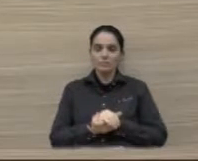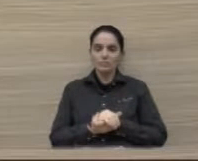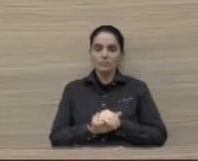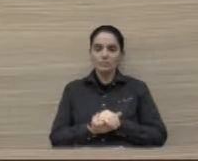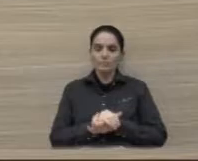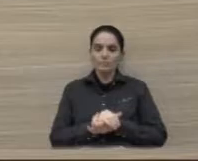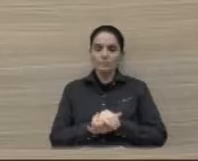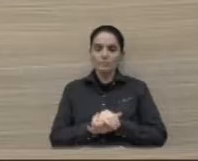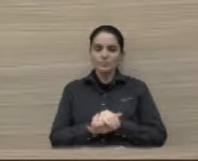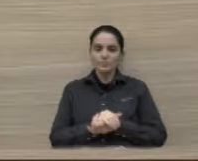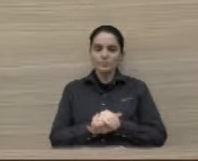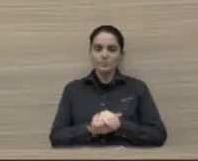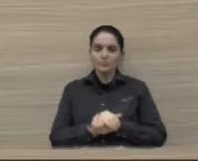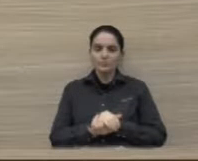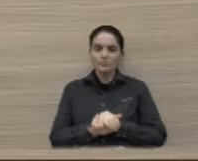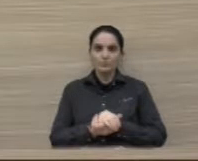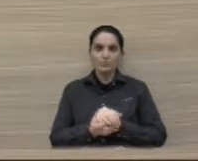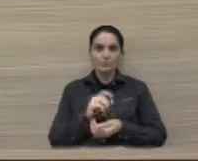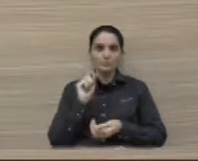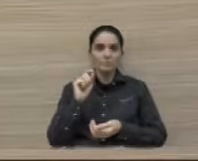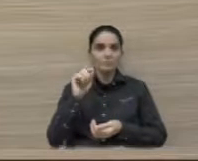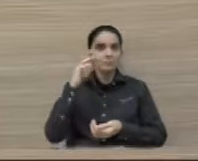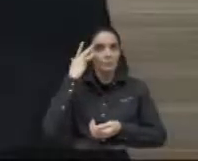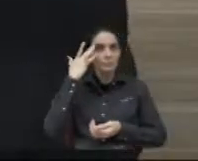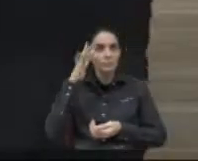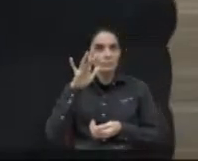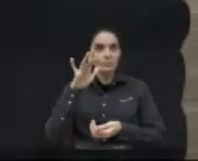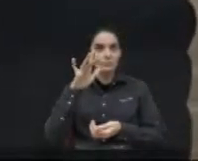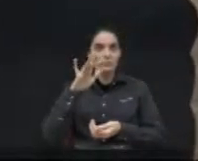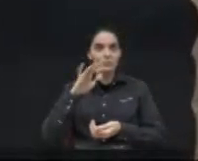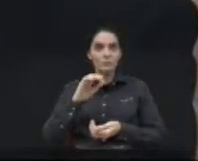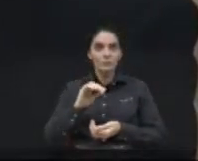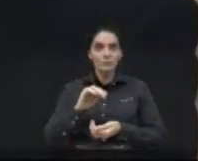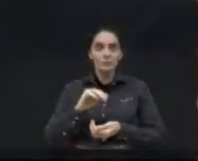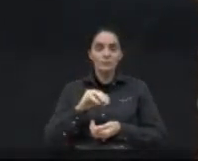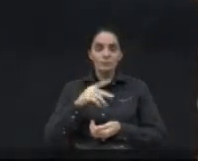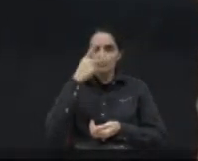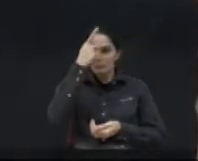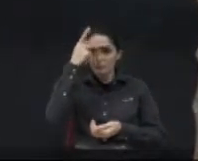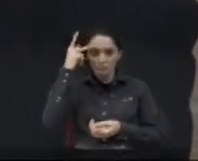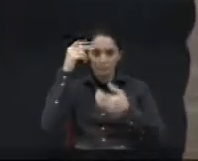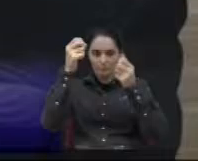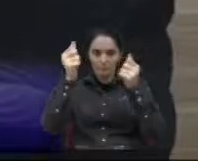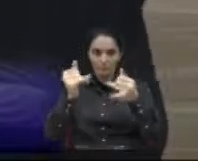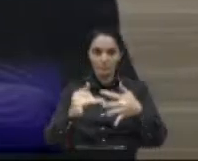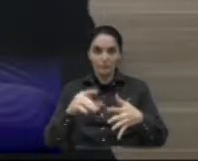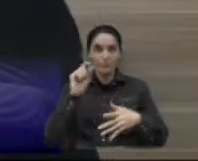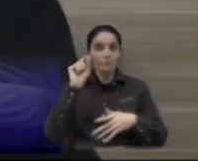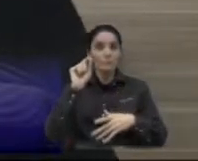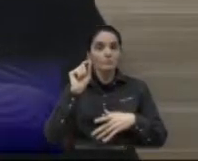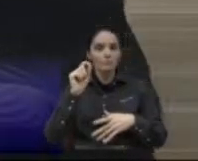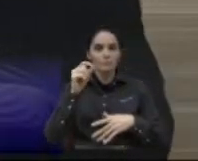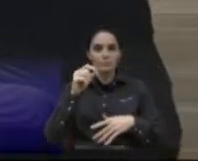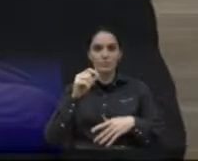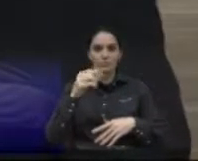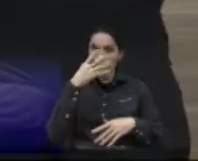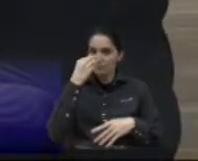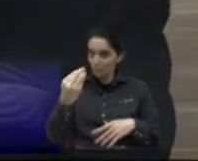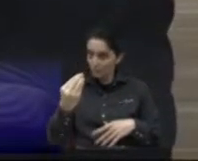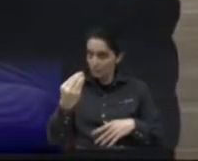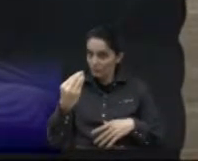Quem não sabe, daqui a pouco... O Jontas vai dar uma pequena explicação, senhor presidente, com umas fotos do que é esse